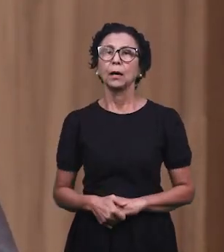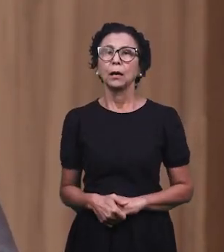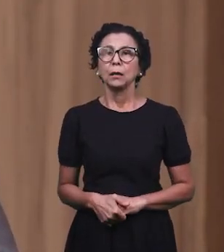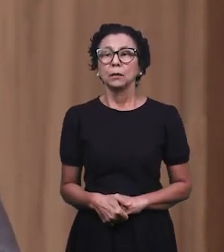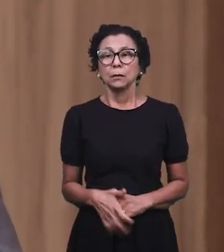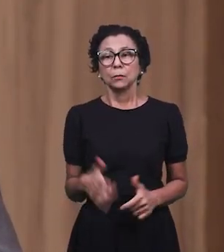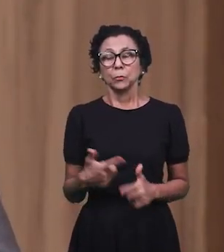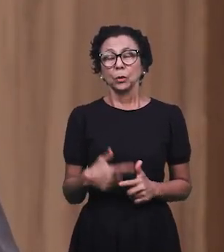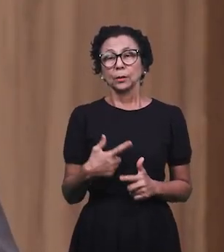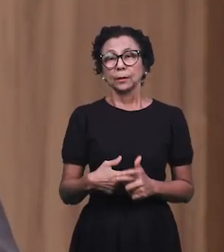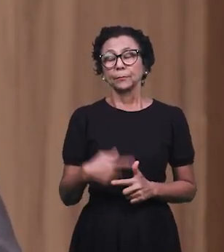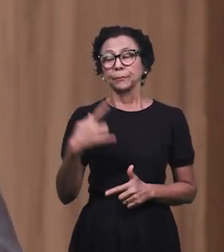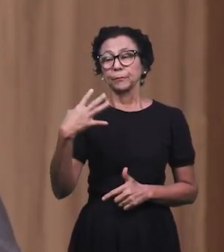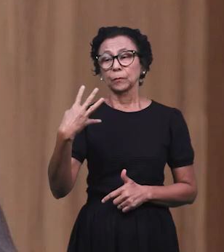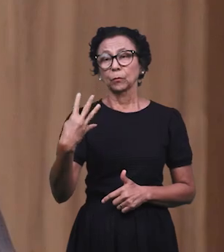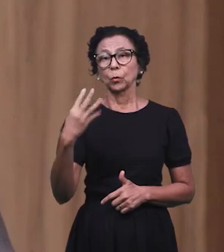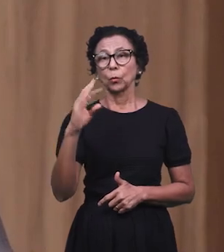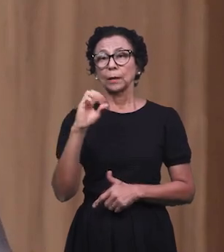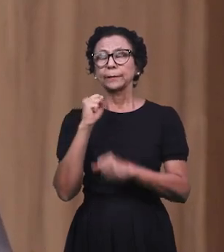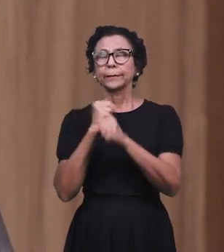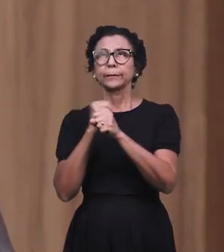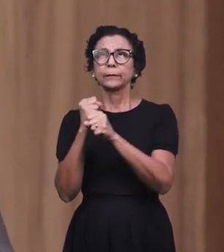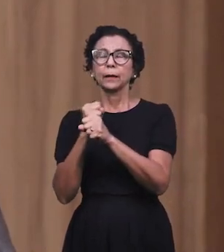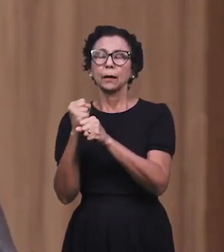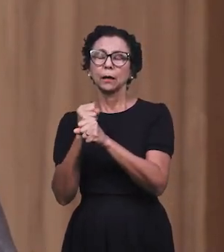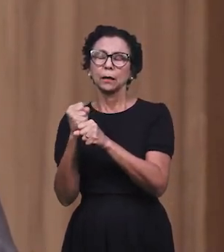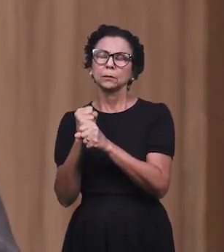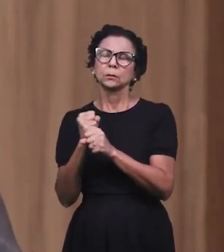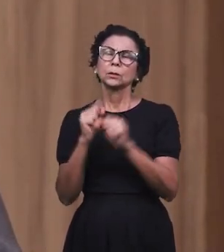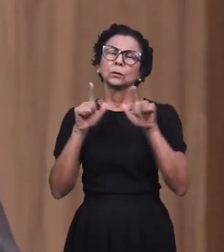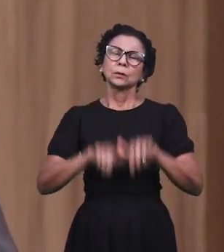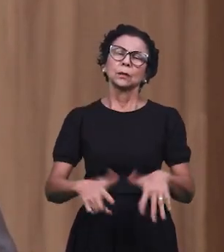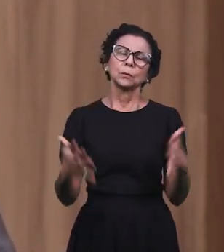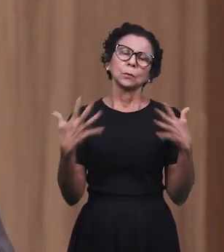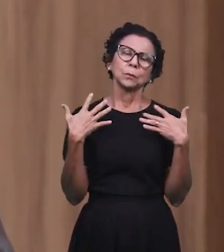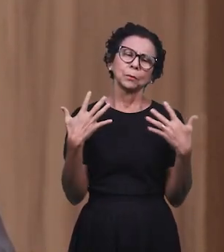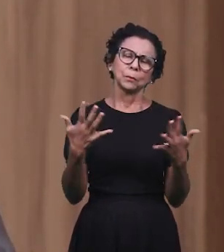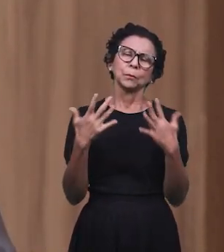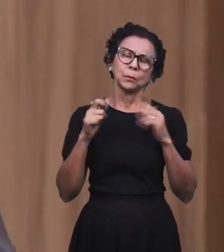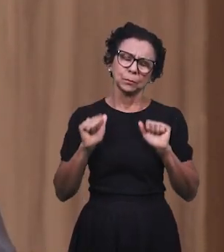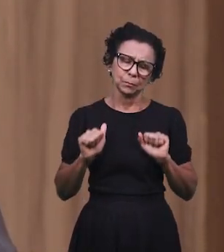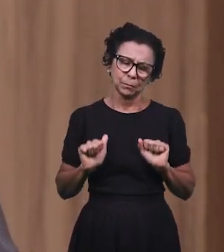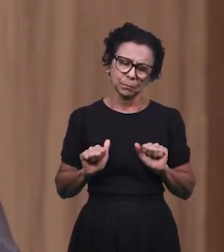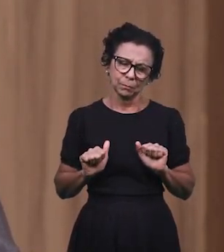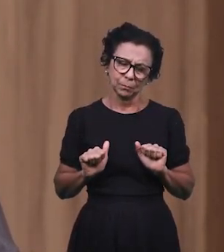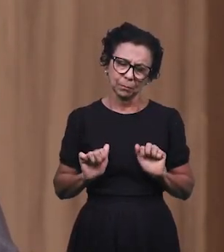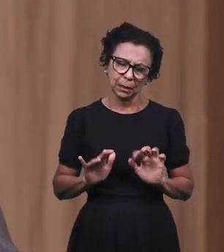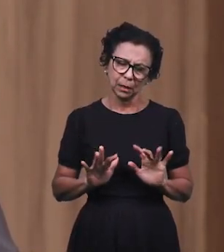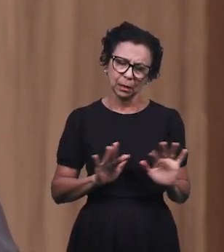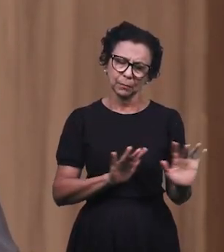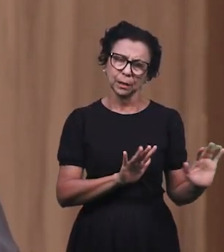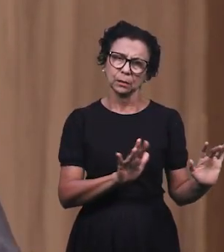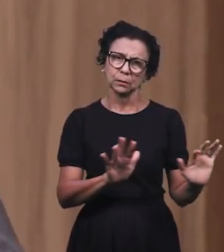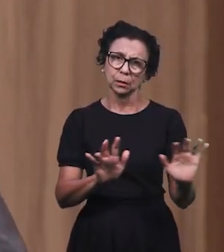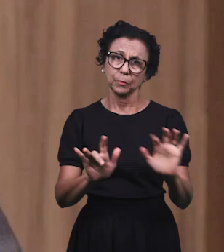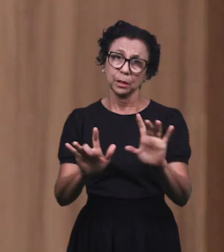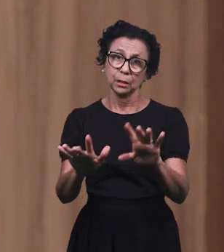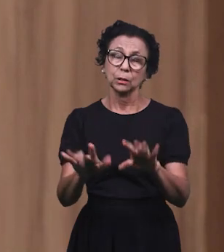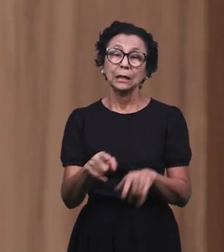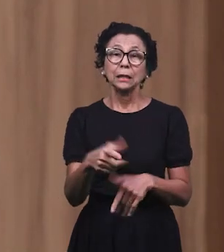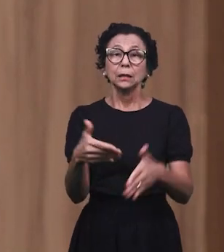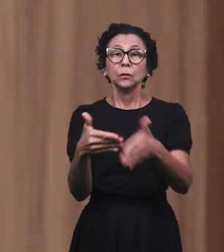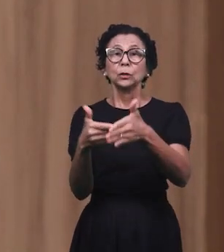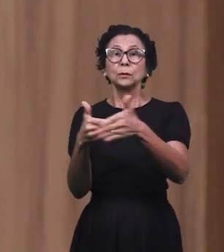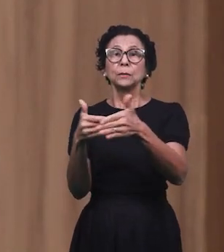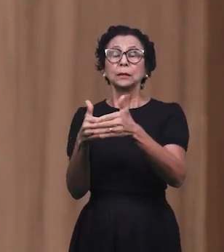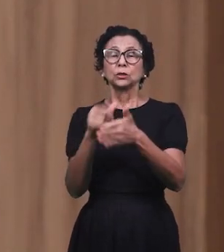passa, digamos assim, o comando ali para Josué, e havia o limite do Jordão para entrar na terra prometida. Então, dentro de